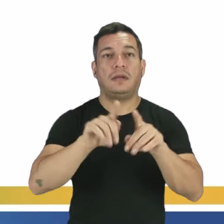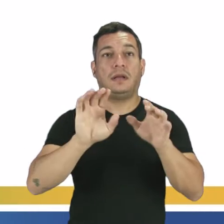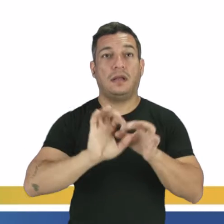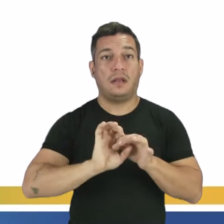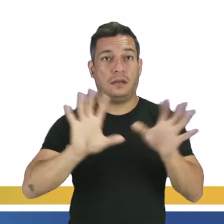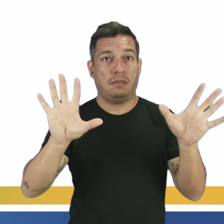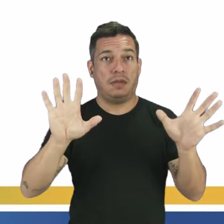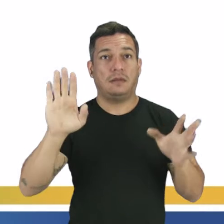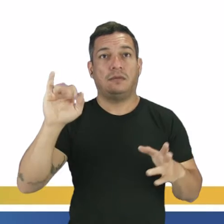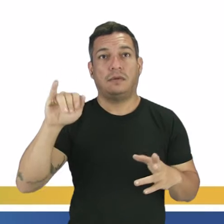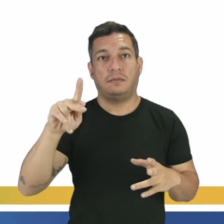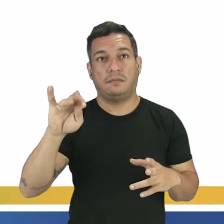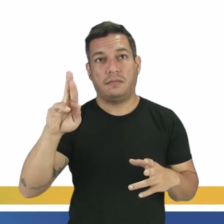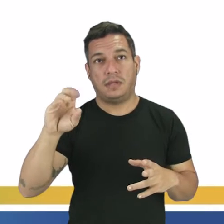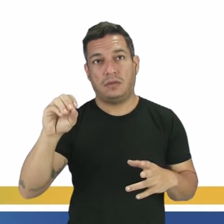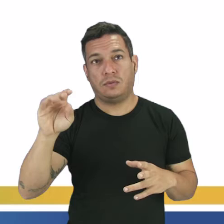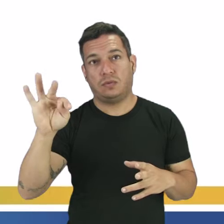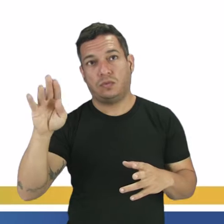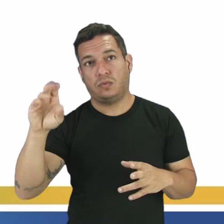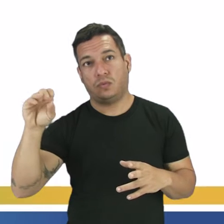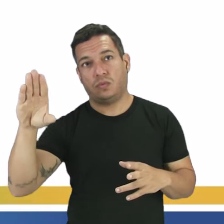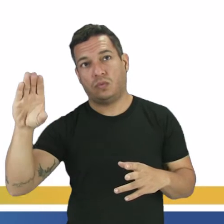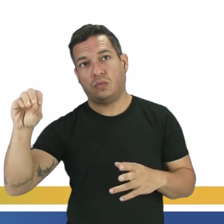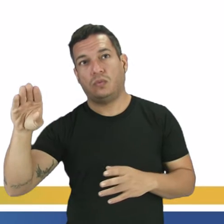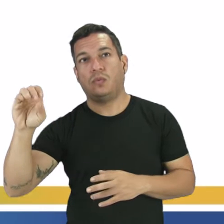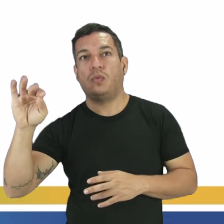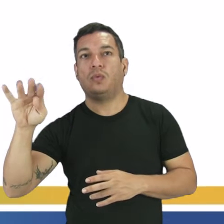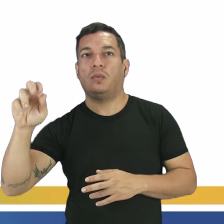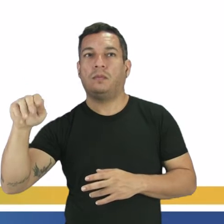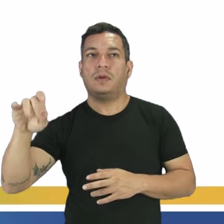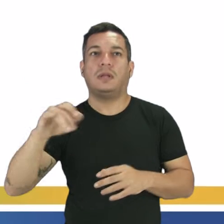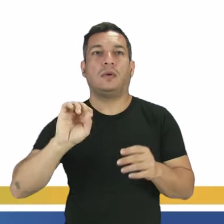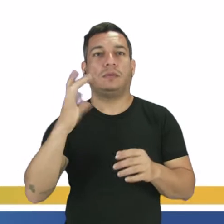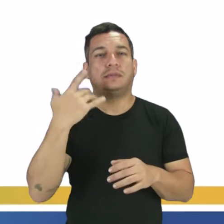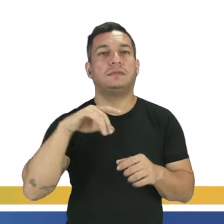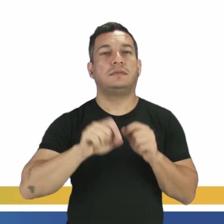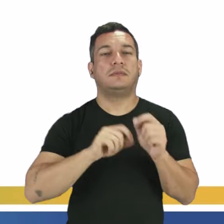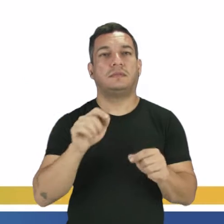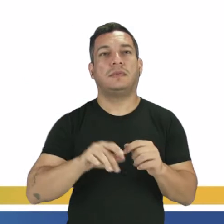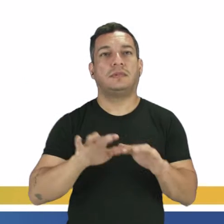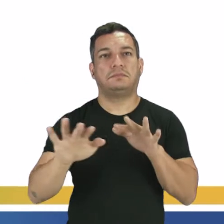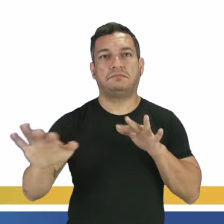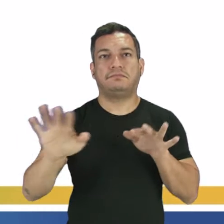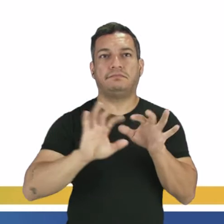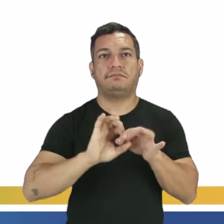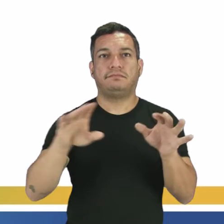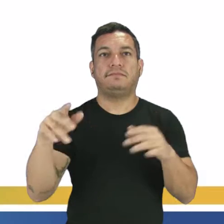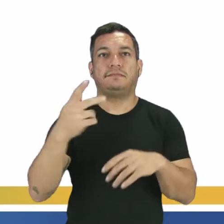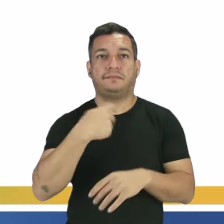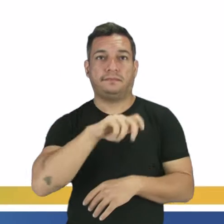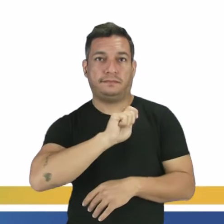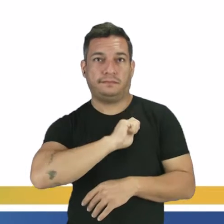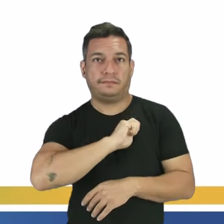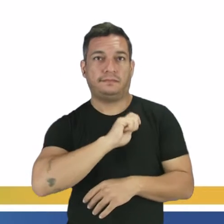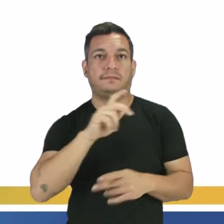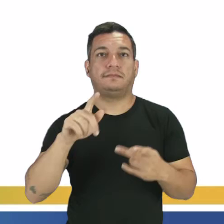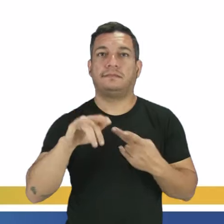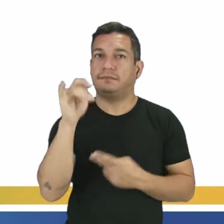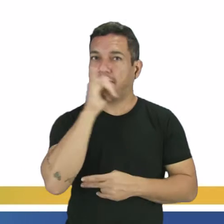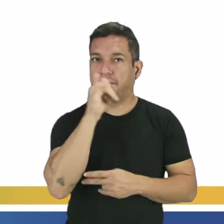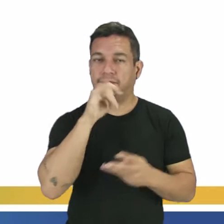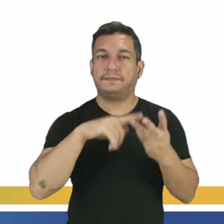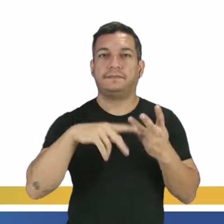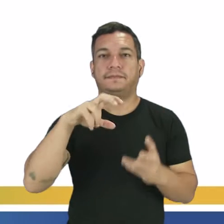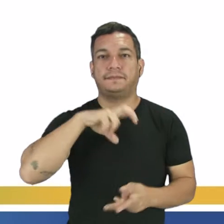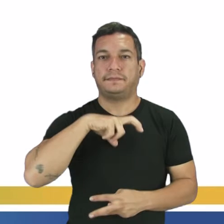liberta-se do Império Turco-Otomano, aconteceram agitações liberais na Espanha, Itália e